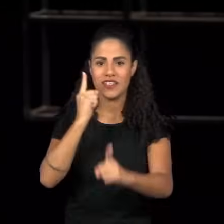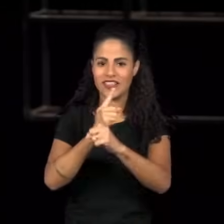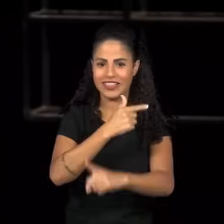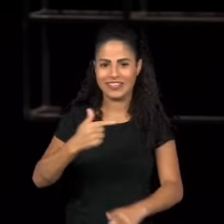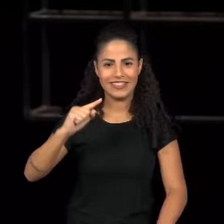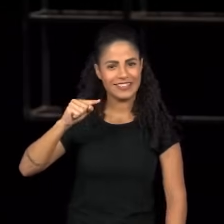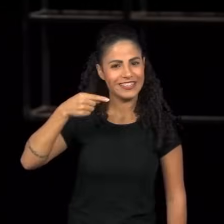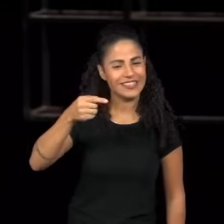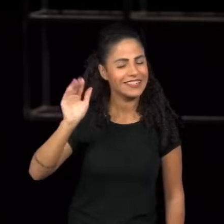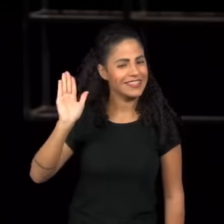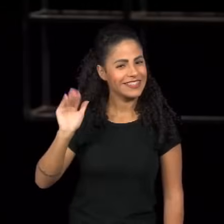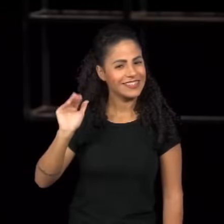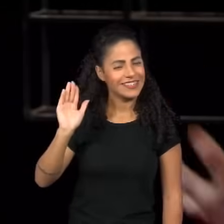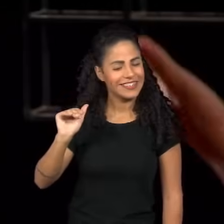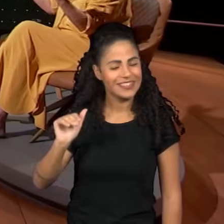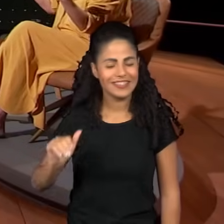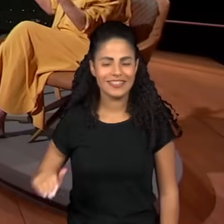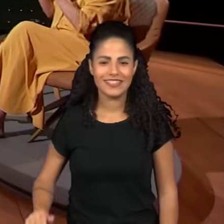semana. Até lá.